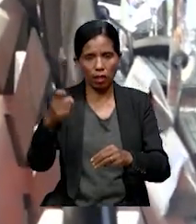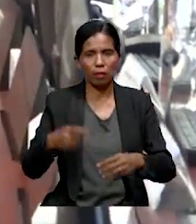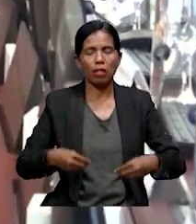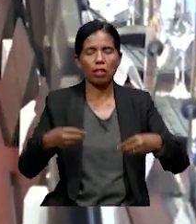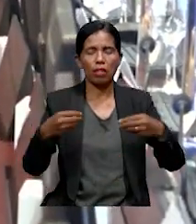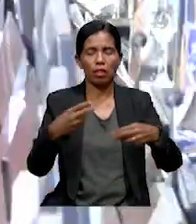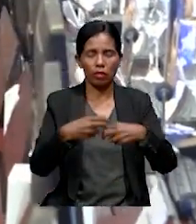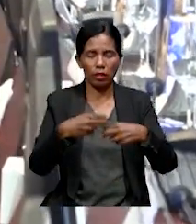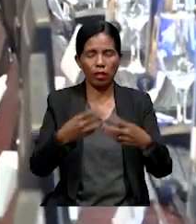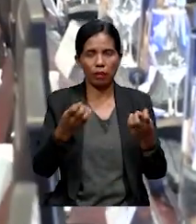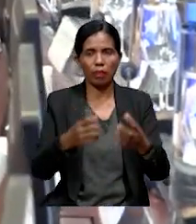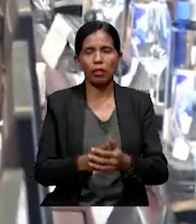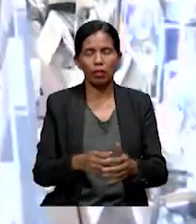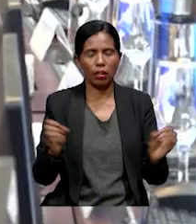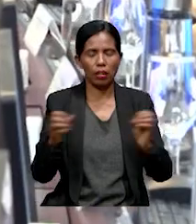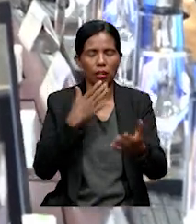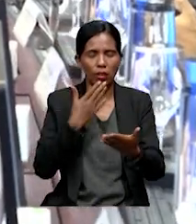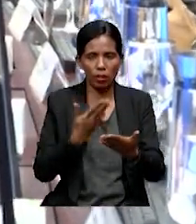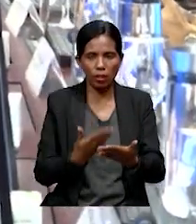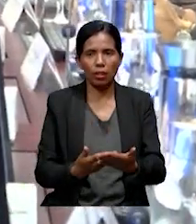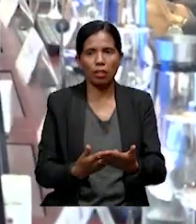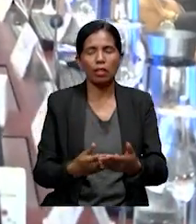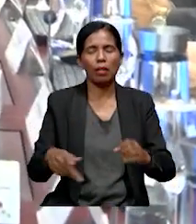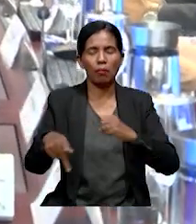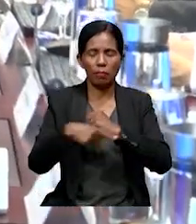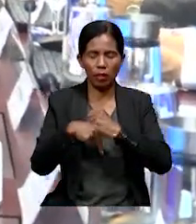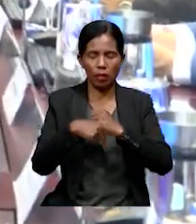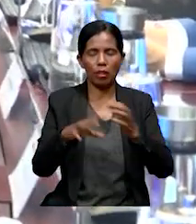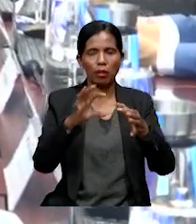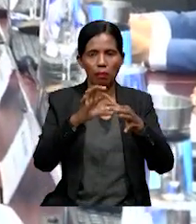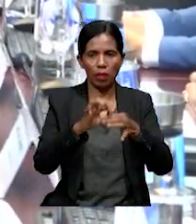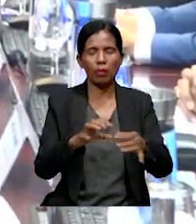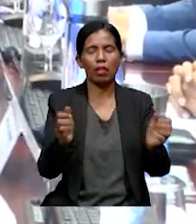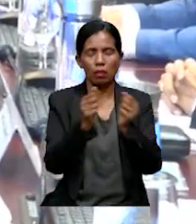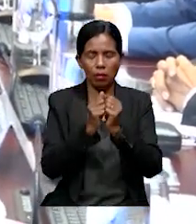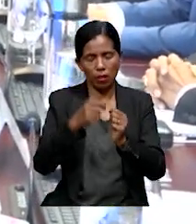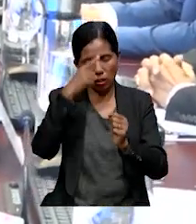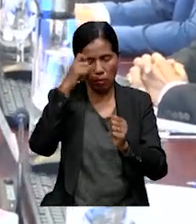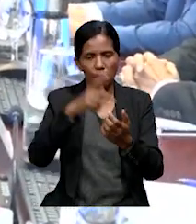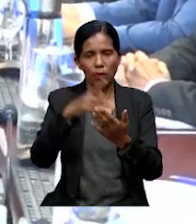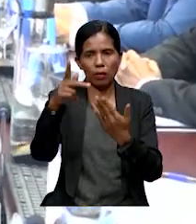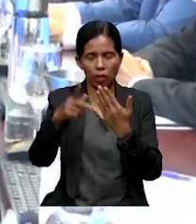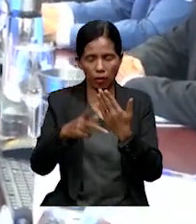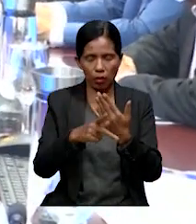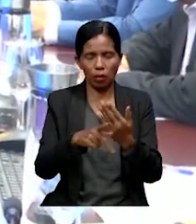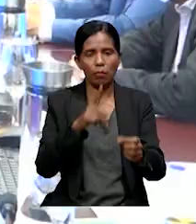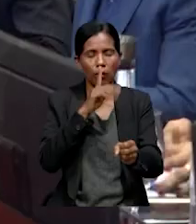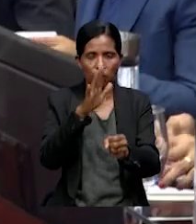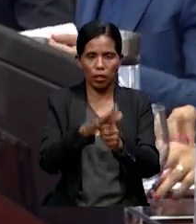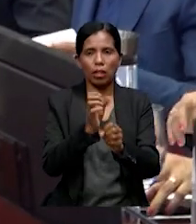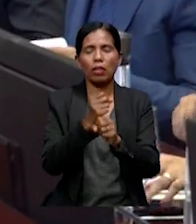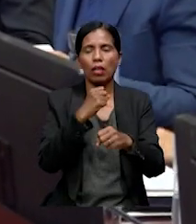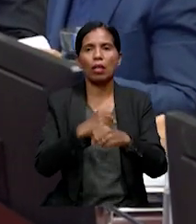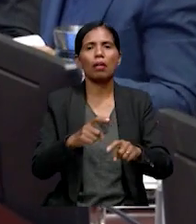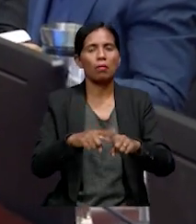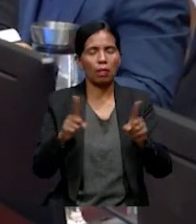uen, hanesan desentendimento nebe moço entre partido membro coligação, tamba programa nebe comprometido atu halo, mas